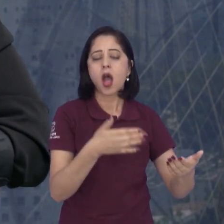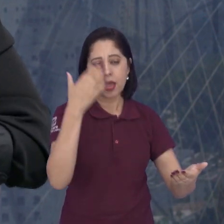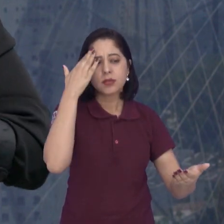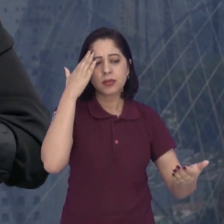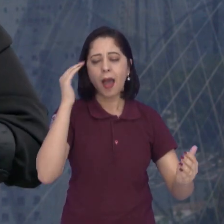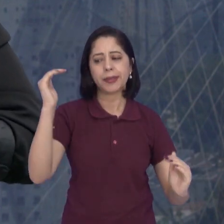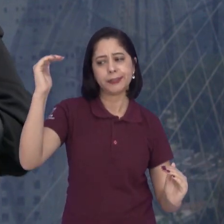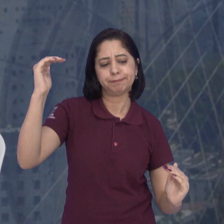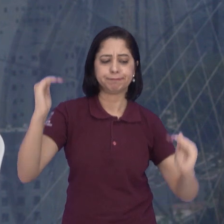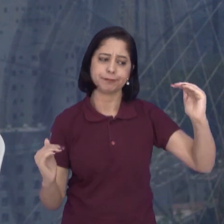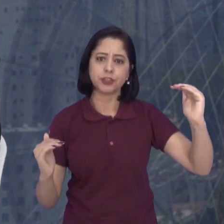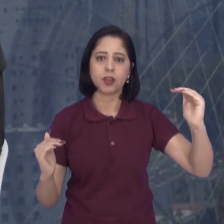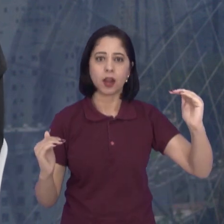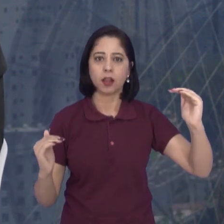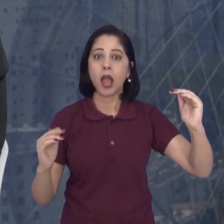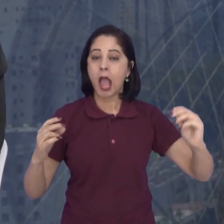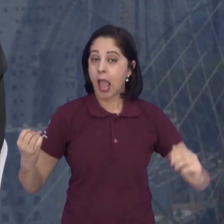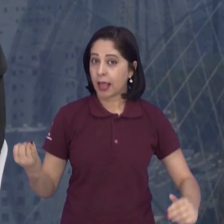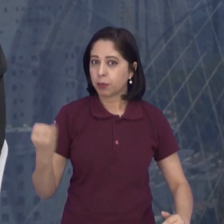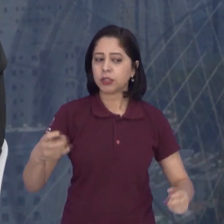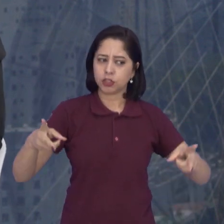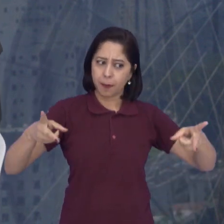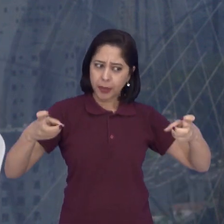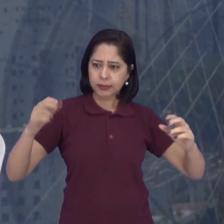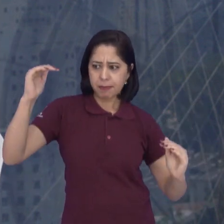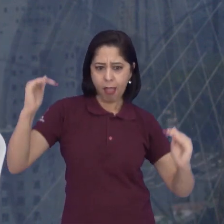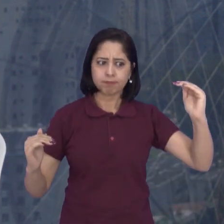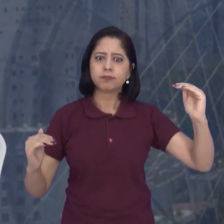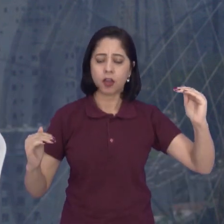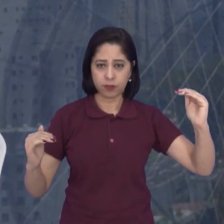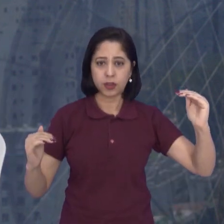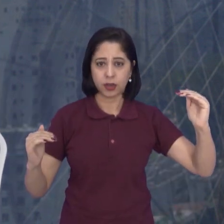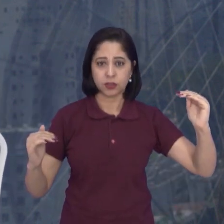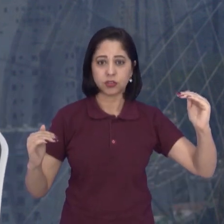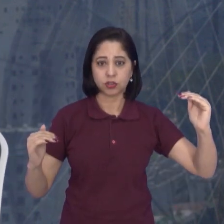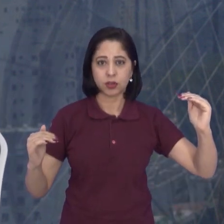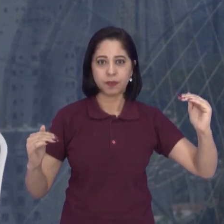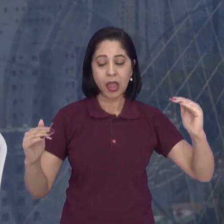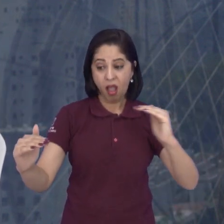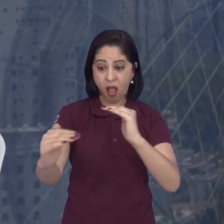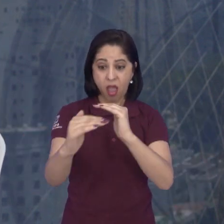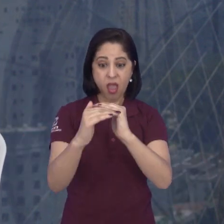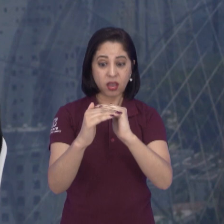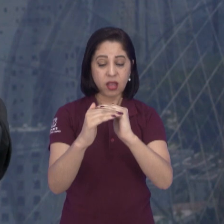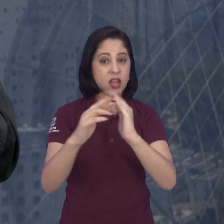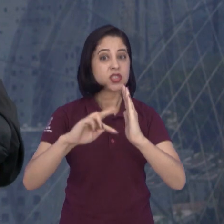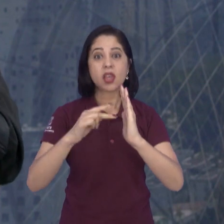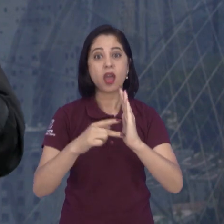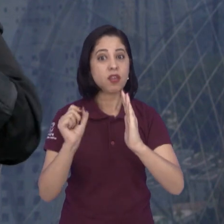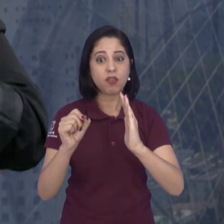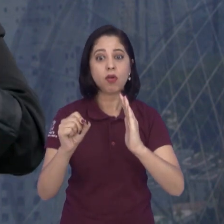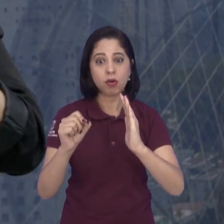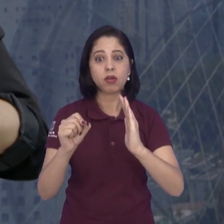essa diferença e é muito importante que se veja sobre essa diferença. Porque quando a gente fala equidade, é justamente isso, é